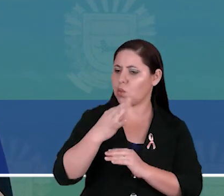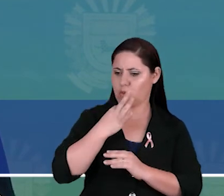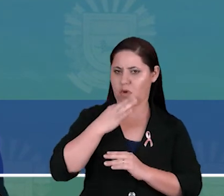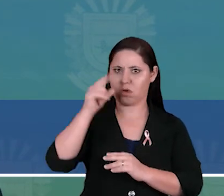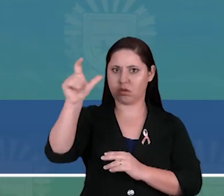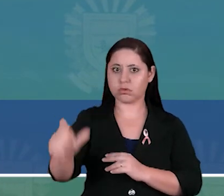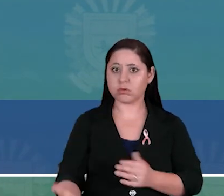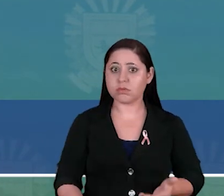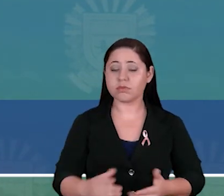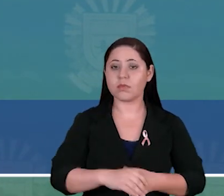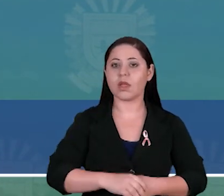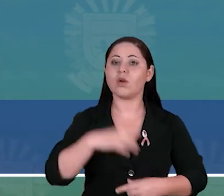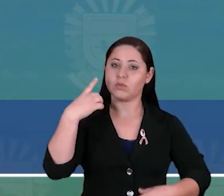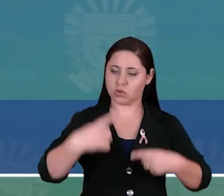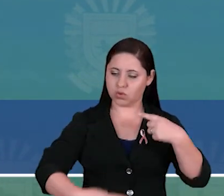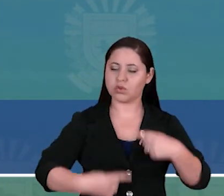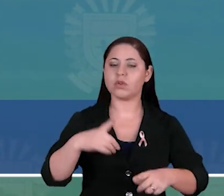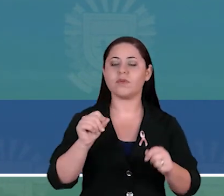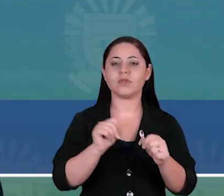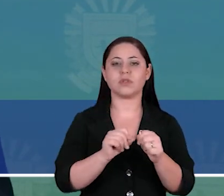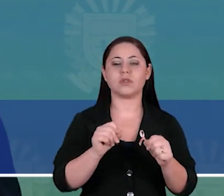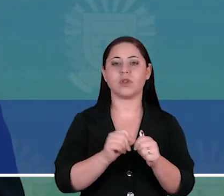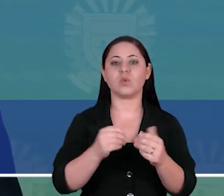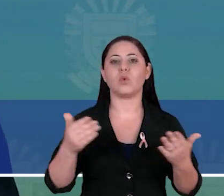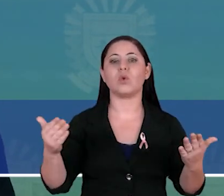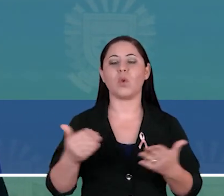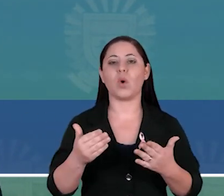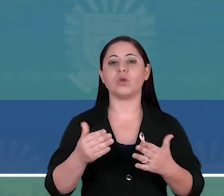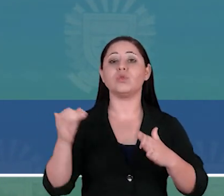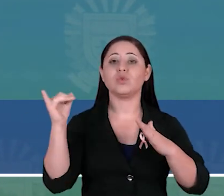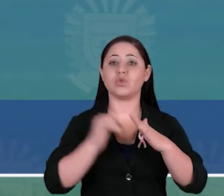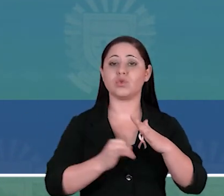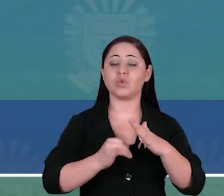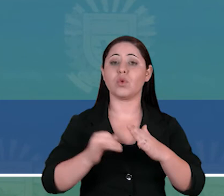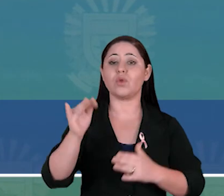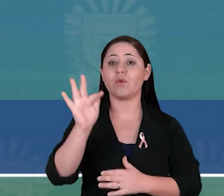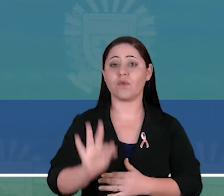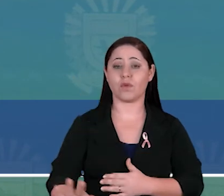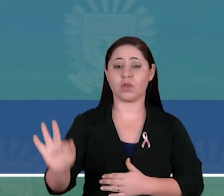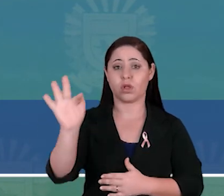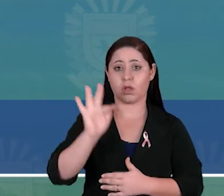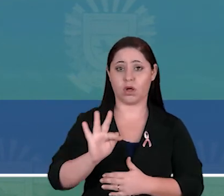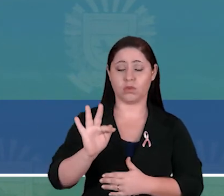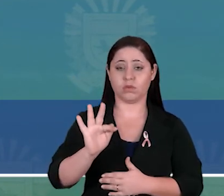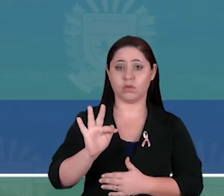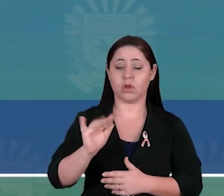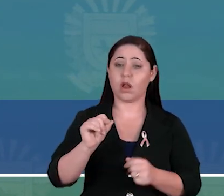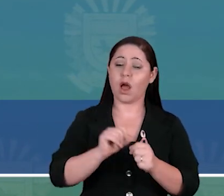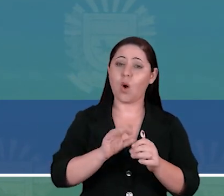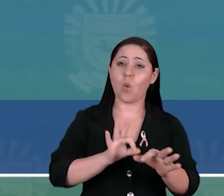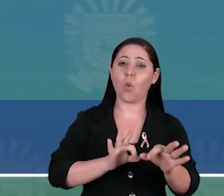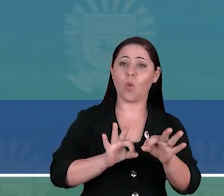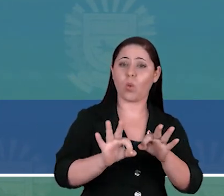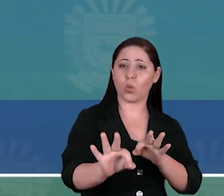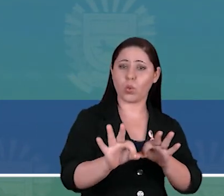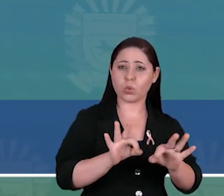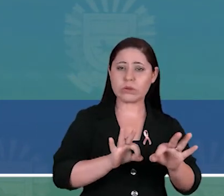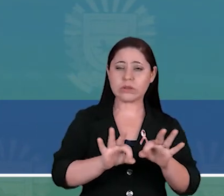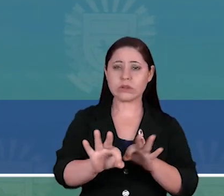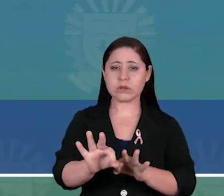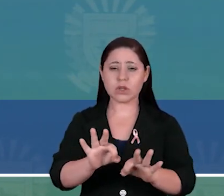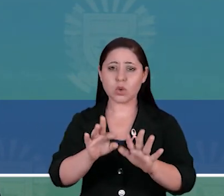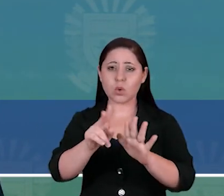o agente de saúde entrar dentro da sua casa. Então essa é uma discussão que nós estamos fazendo e o Instituto Federal está